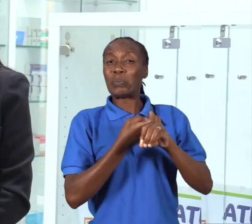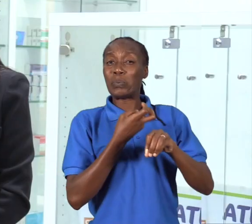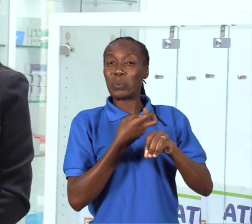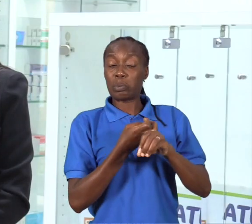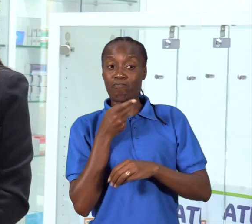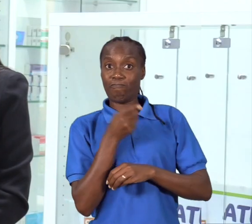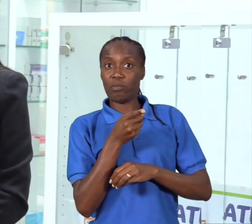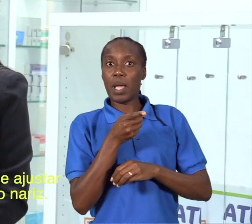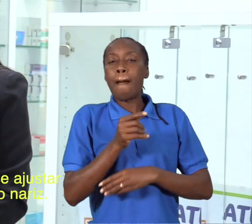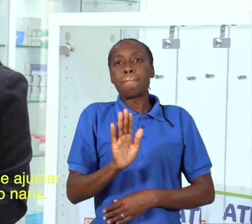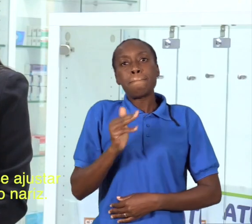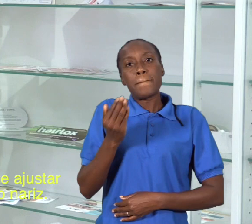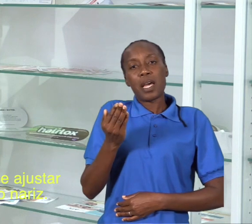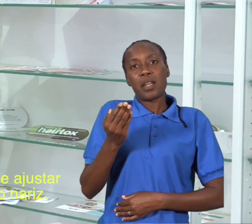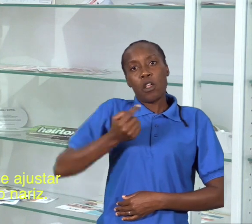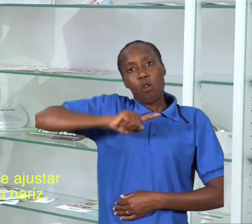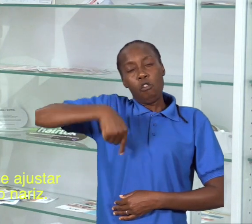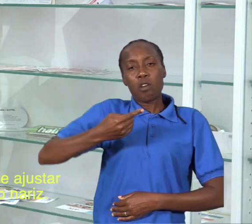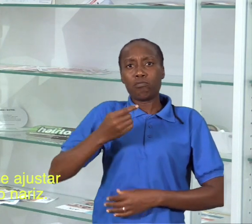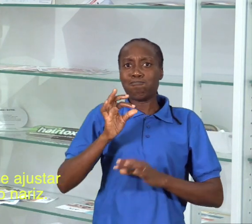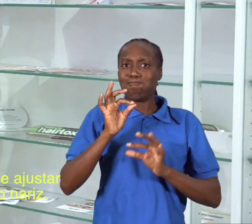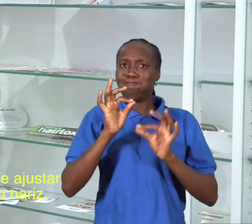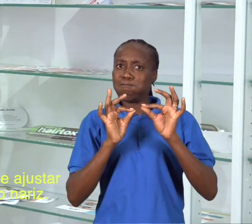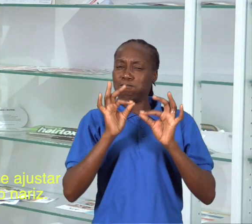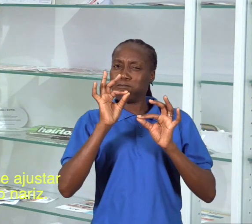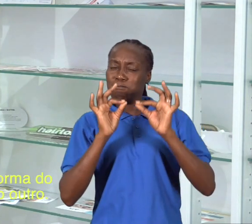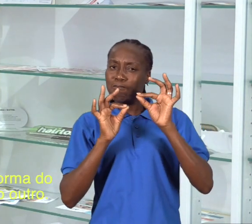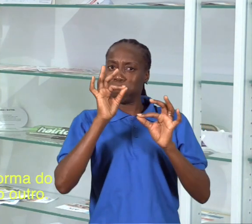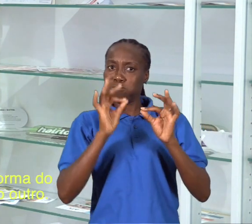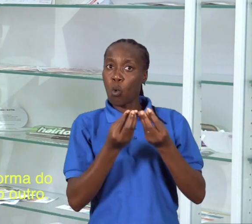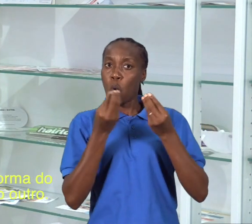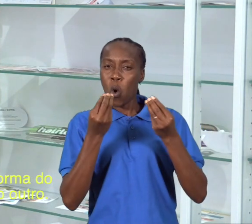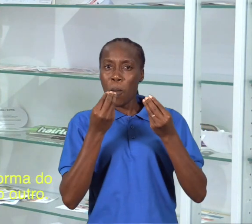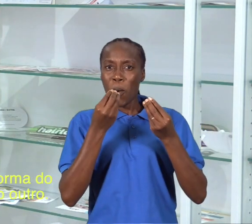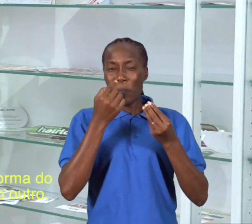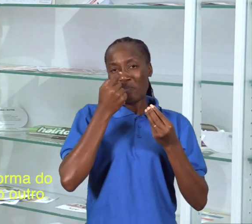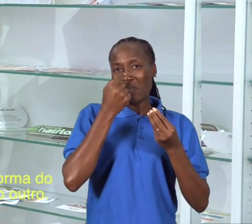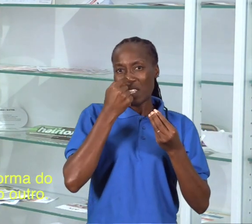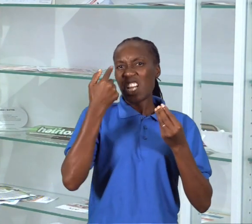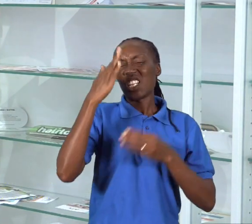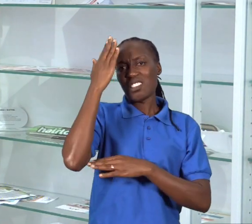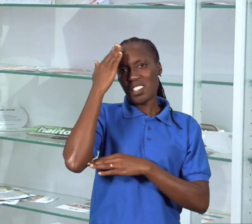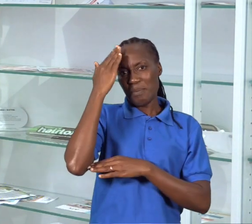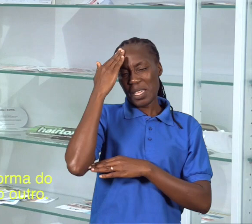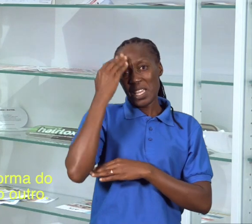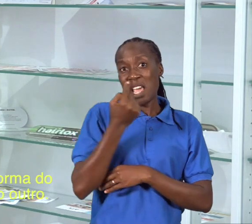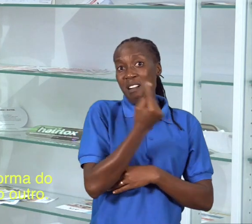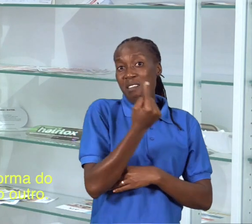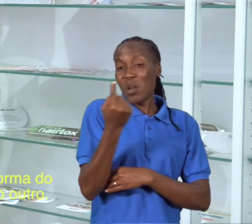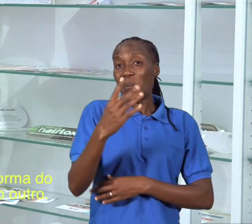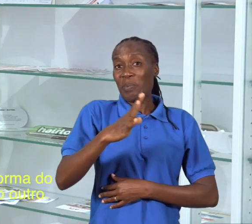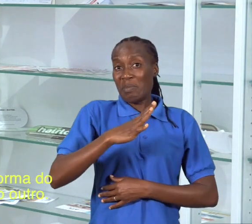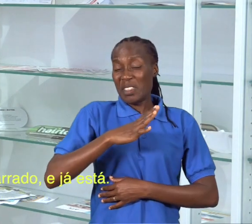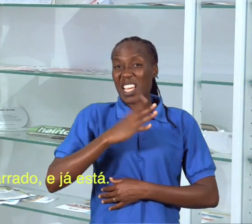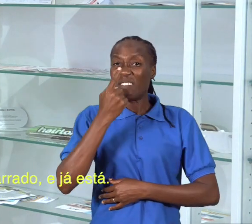ajustarmos com a forma do nosso nariz. Sabemos que cada um tem a forma de nariz diferente do outro.